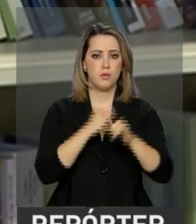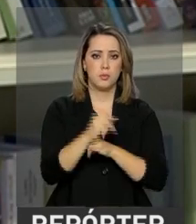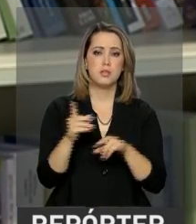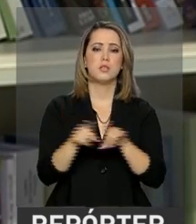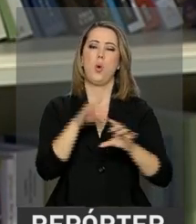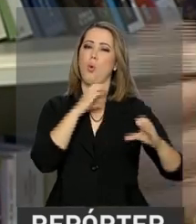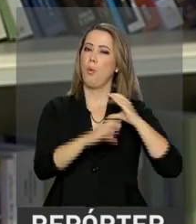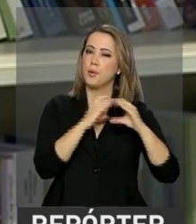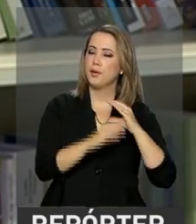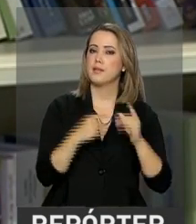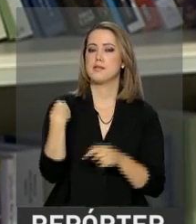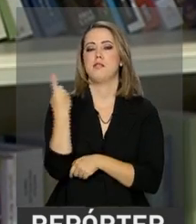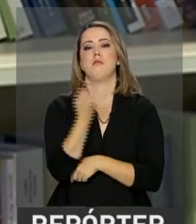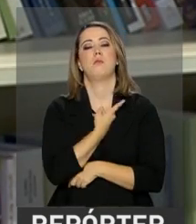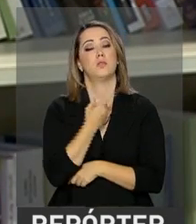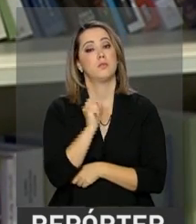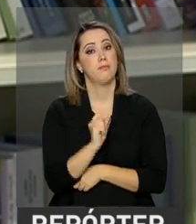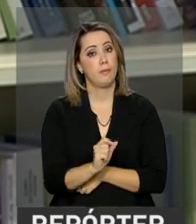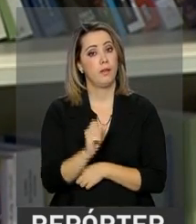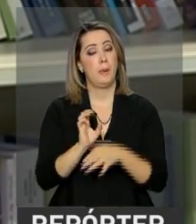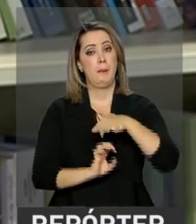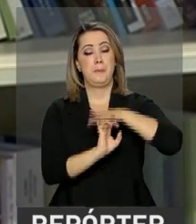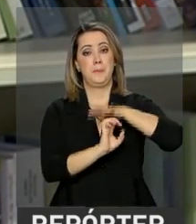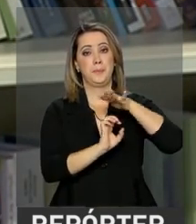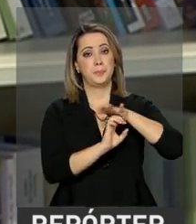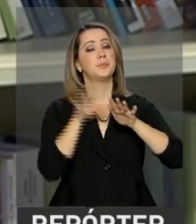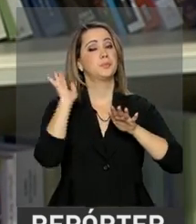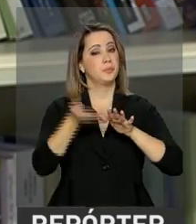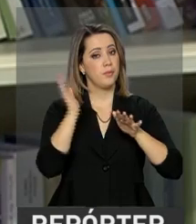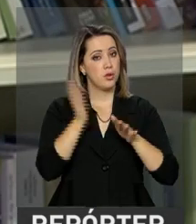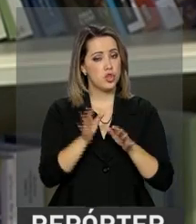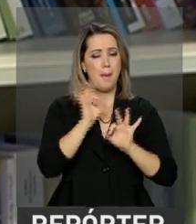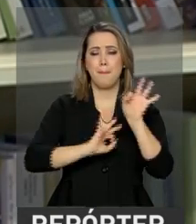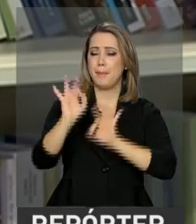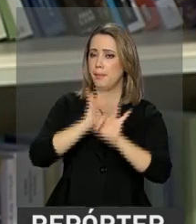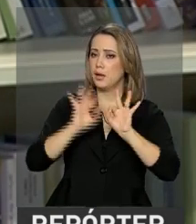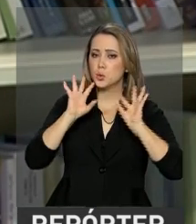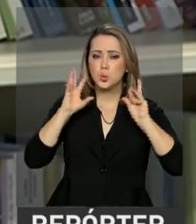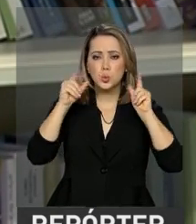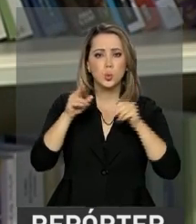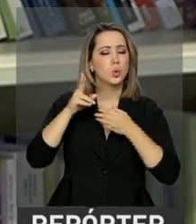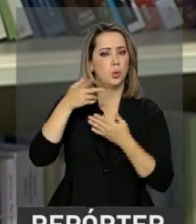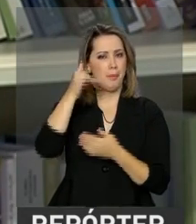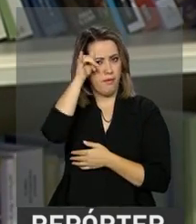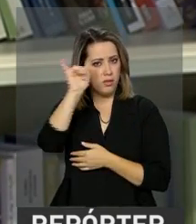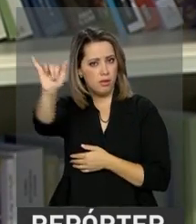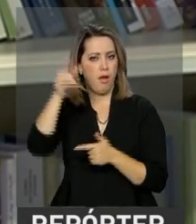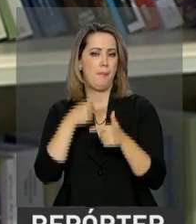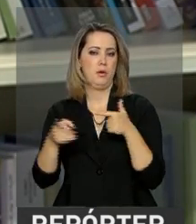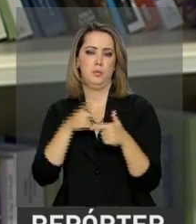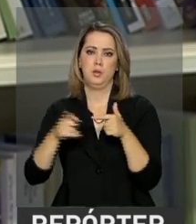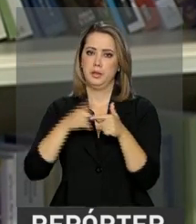telecomunicações Então os nossos empresas nossos organismos eles eles estão preparados eles têm medidas de